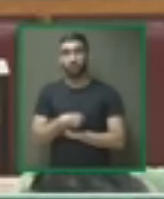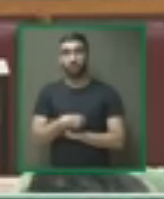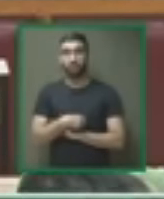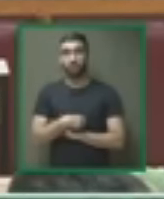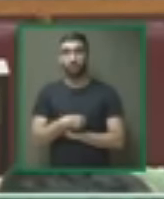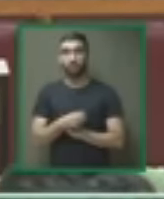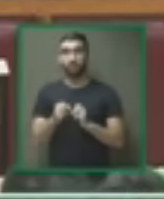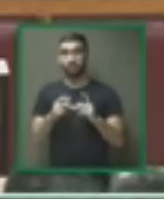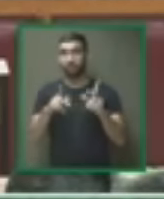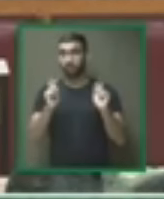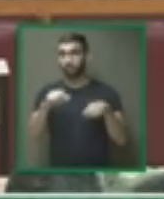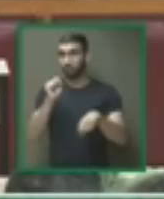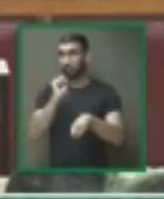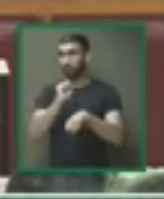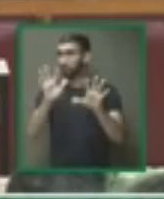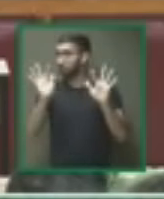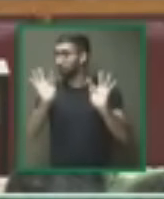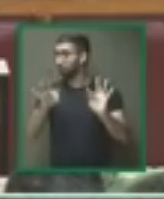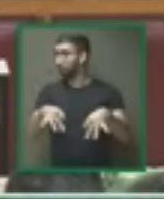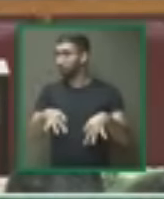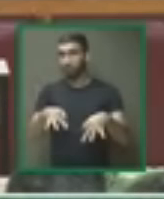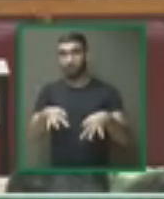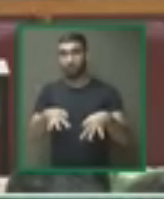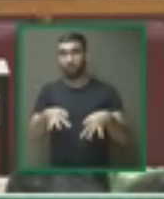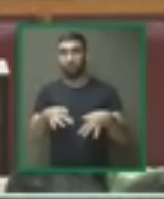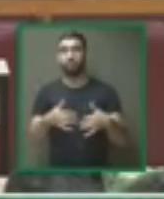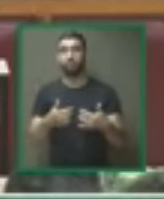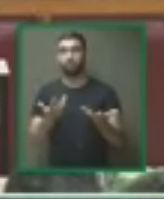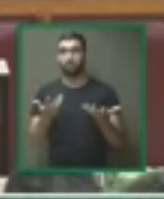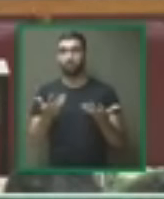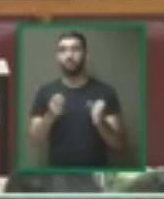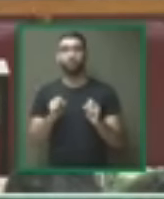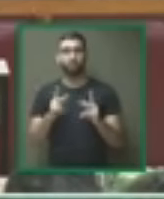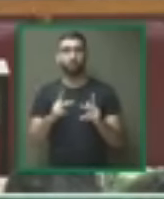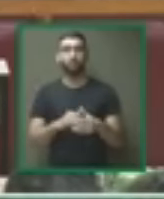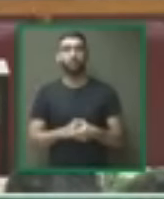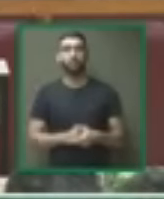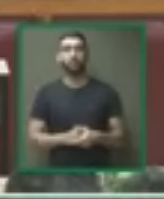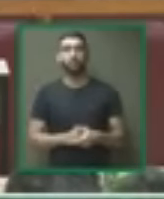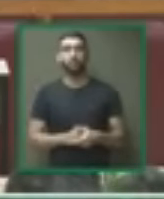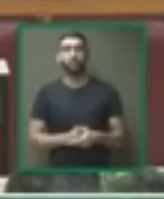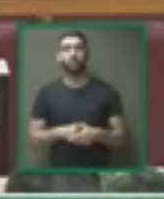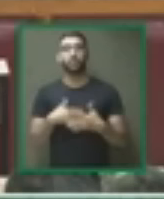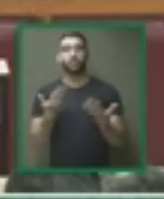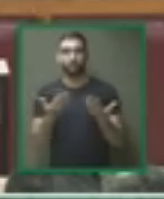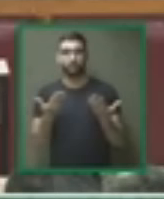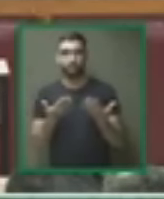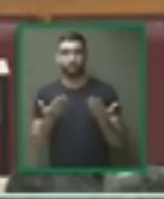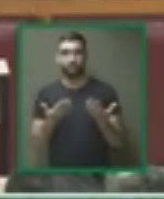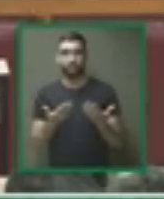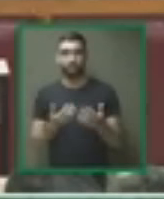Ok, eu posso encerrar? Posso, pelos senhores jurados? Ok. Senhor Wesley,